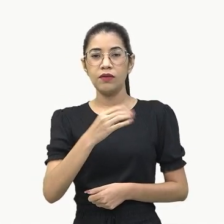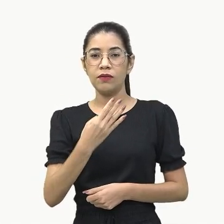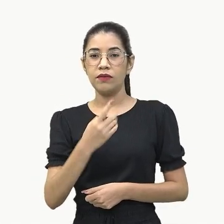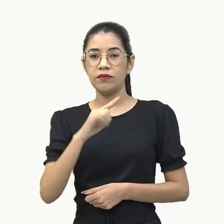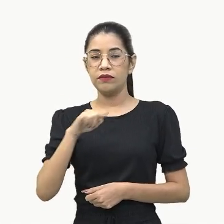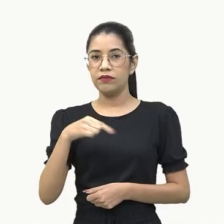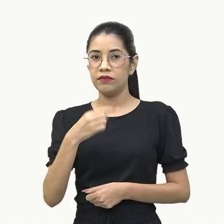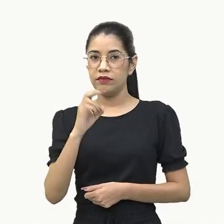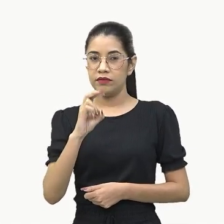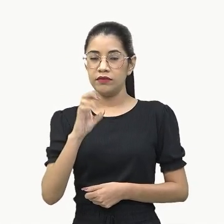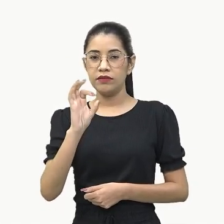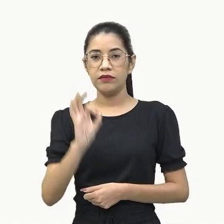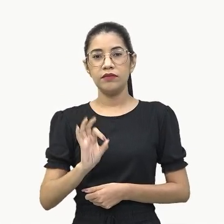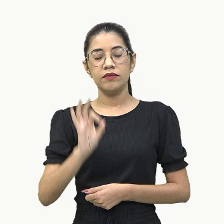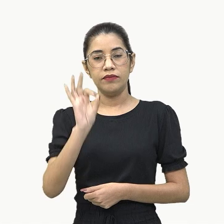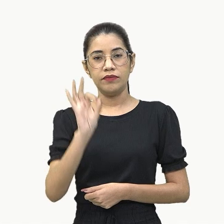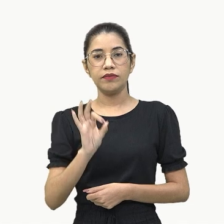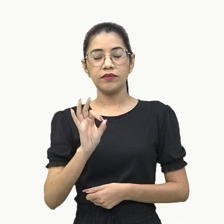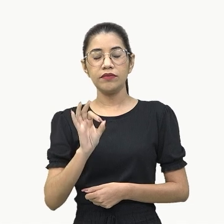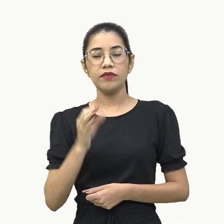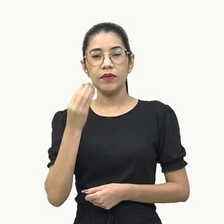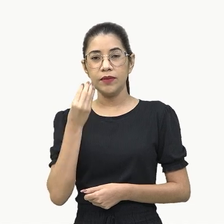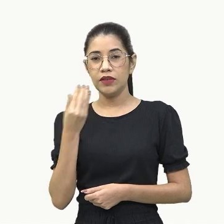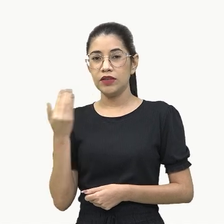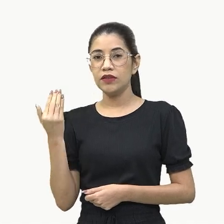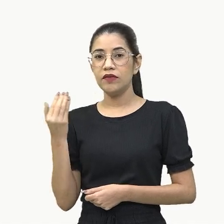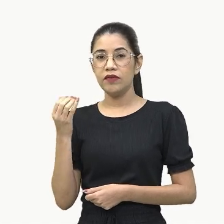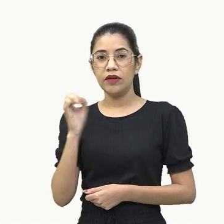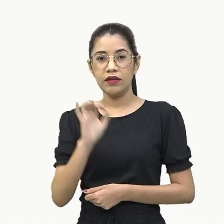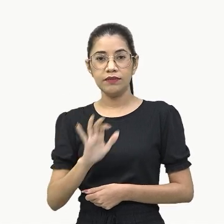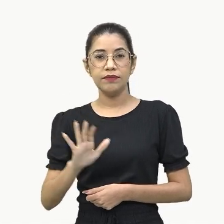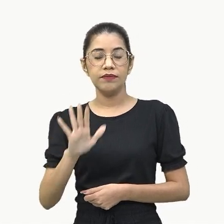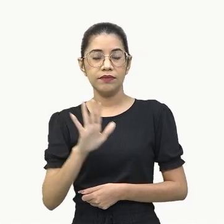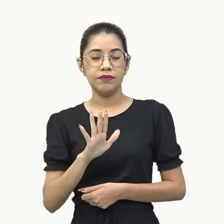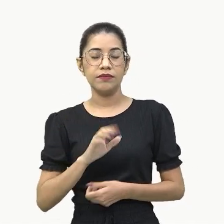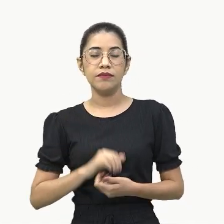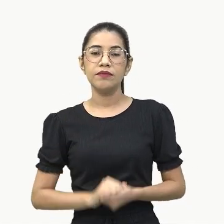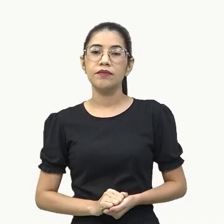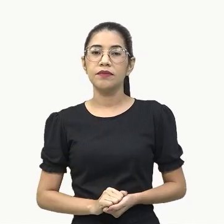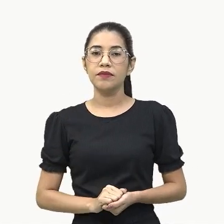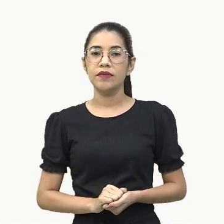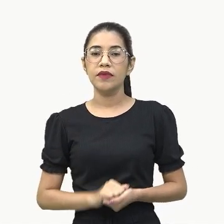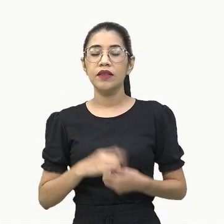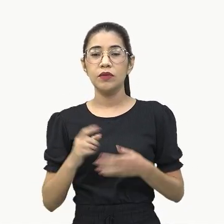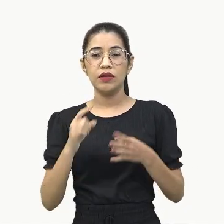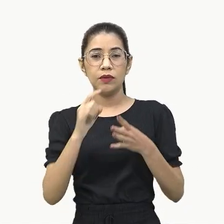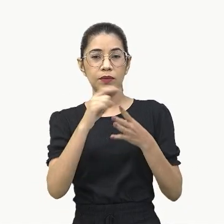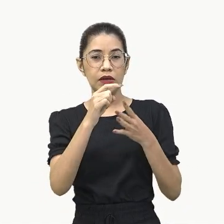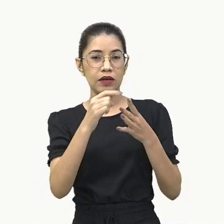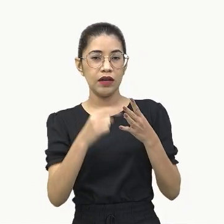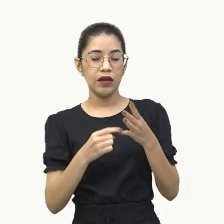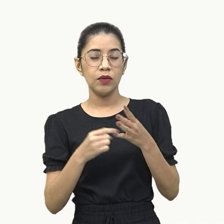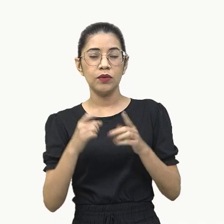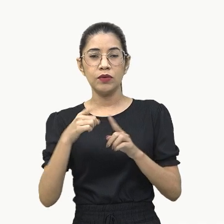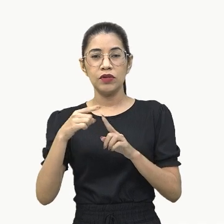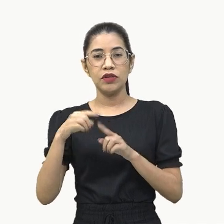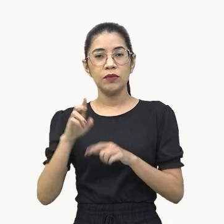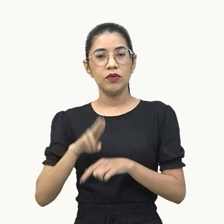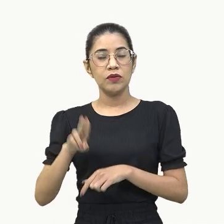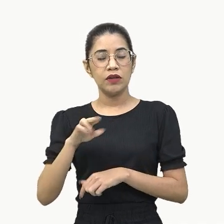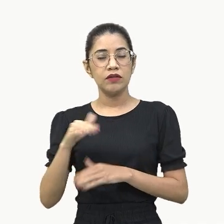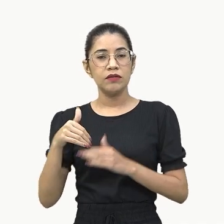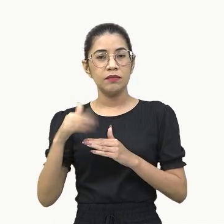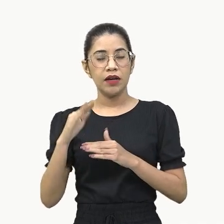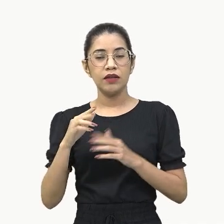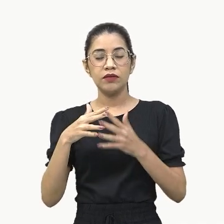4,5 como a gente pode observar aí no nosso gráfico então esses são os modais mais utilizados né os modais de